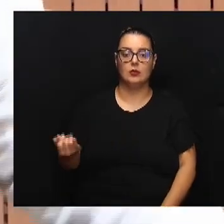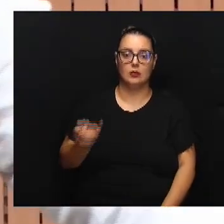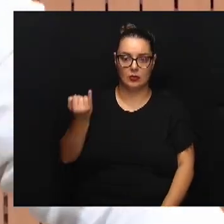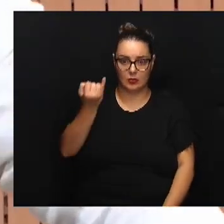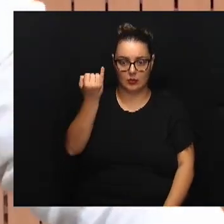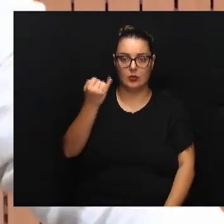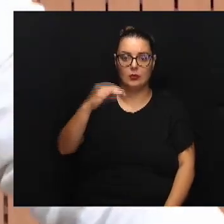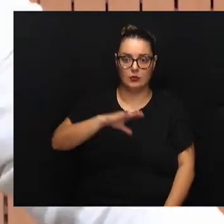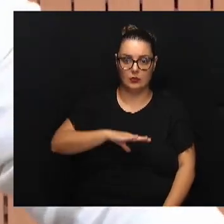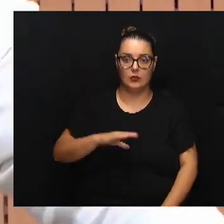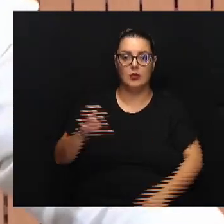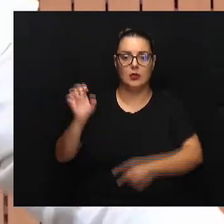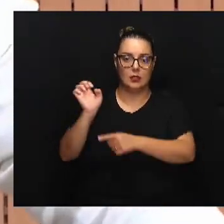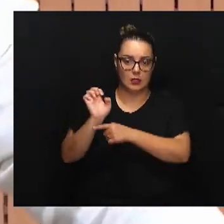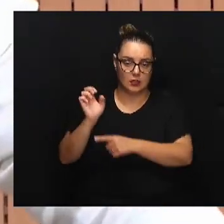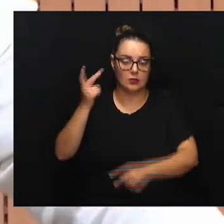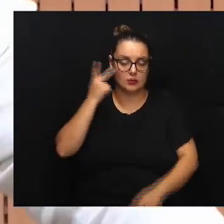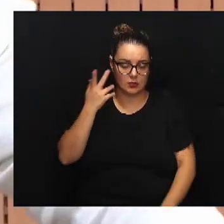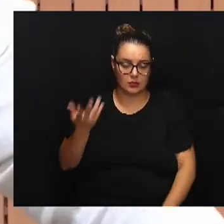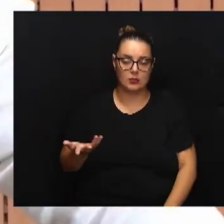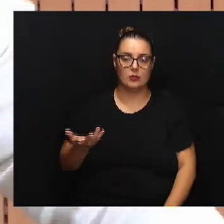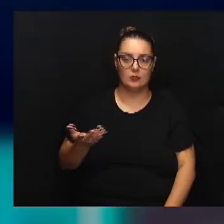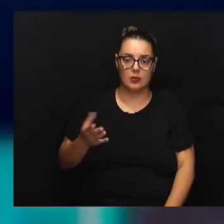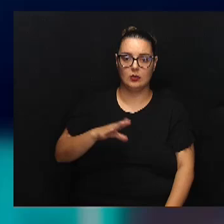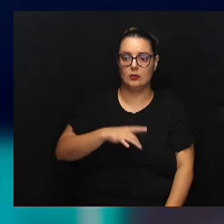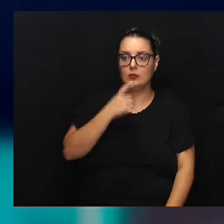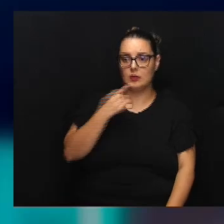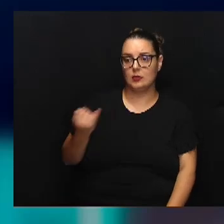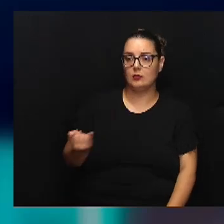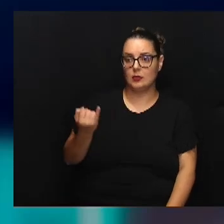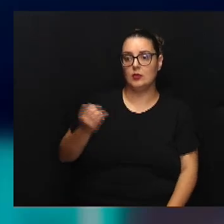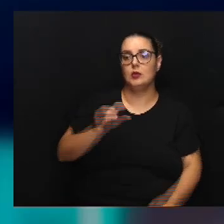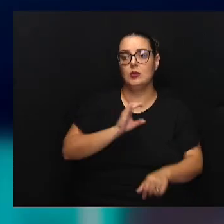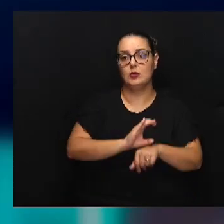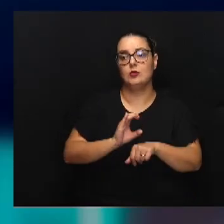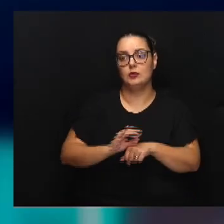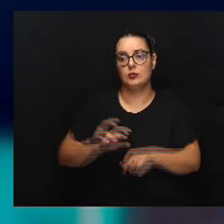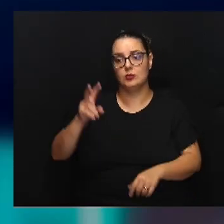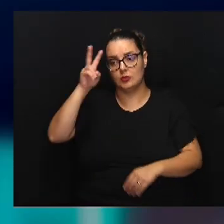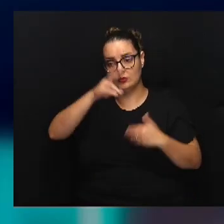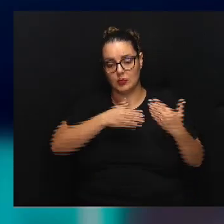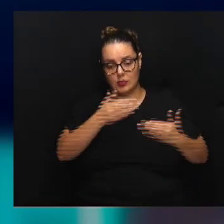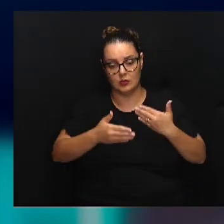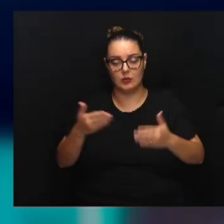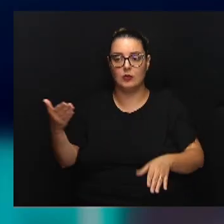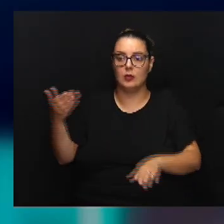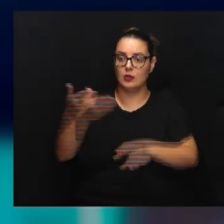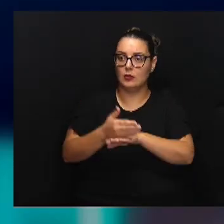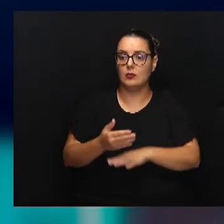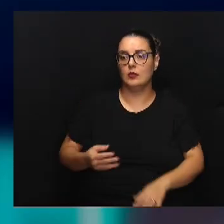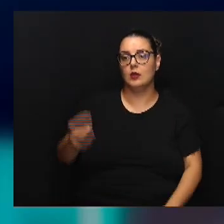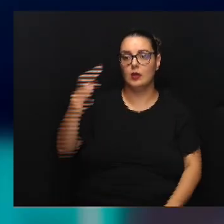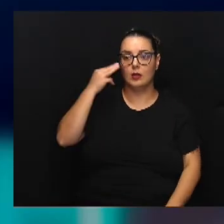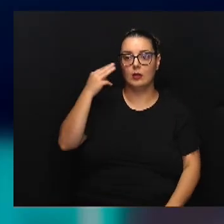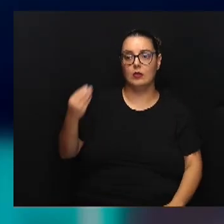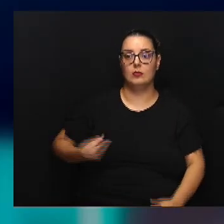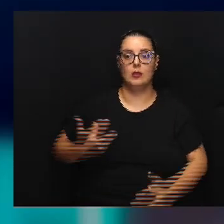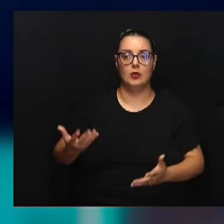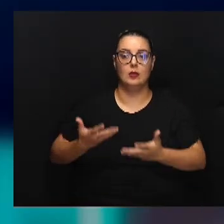São Paulo, para o Brasil. Temos alguns dos cursinhos históricos, né, que participaram e são a memória viva